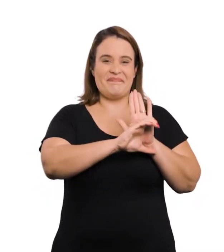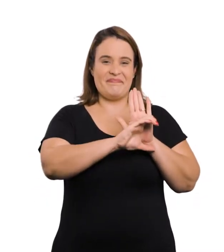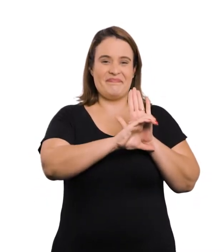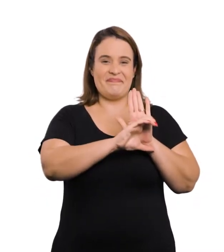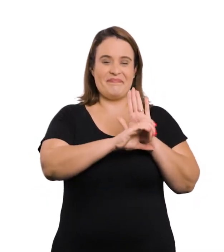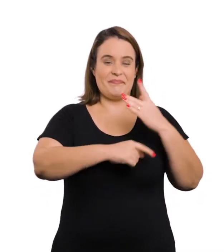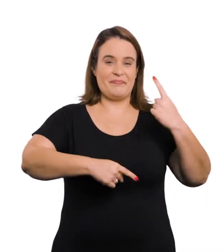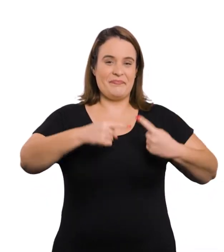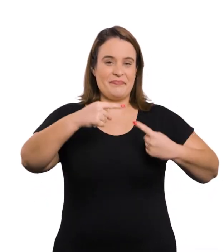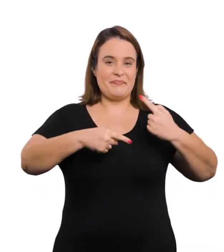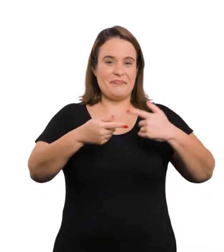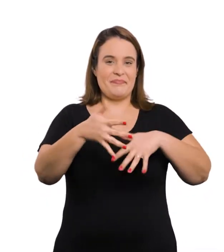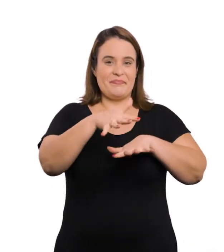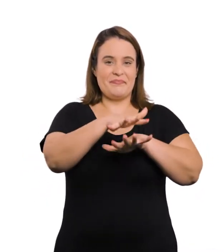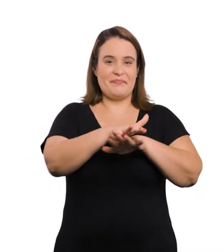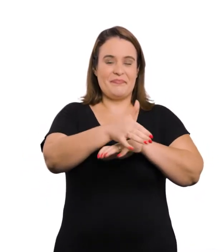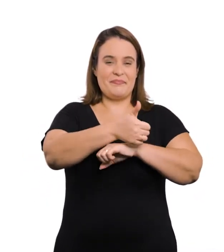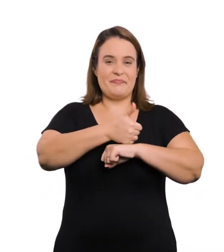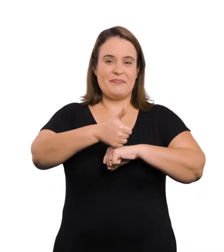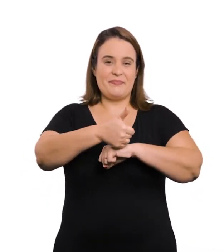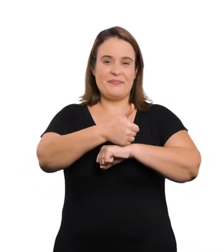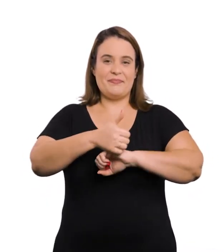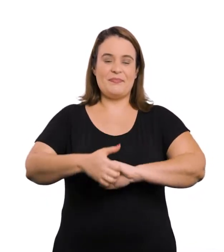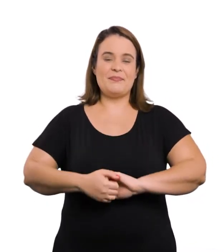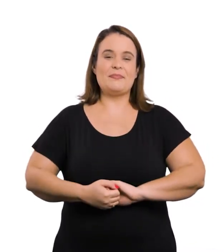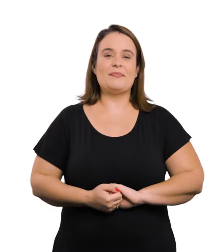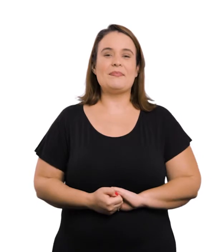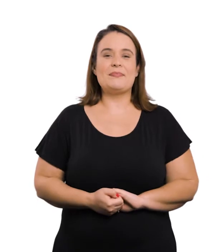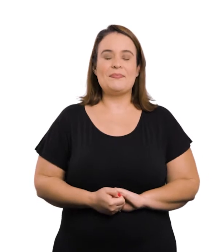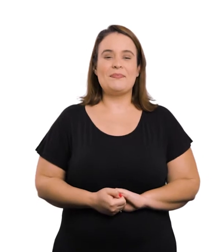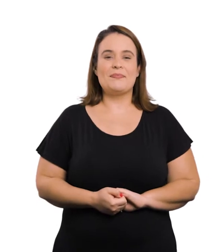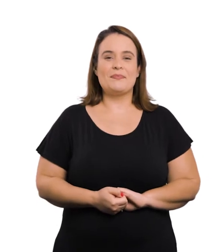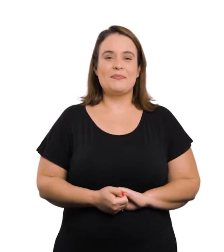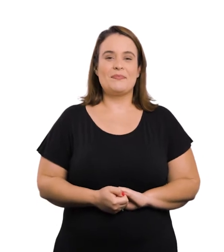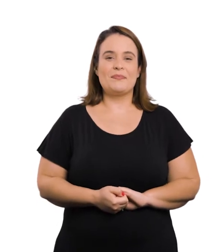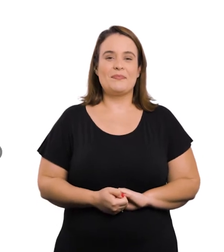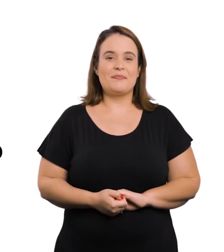Continuação do capítulo Política de Inclusão Profissional.